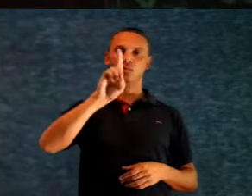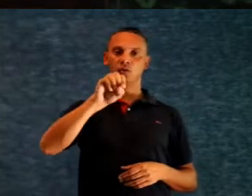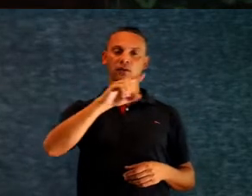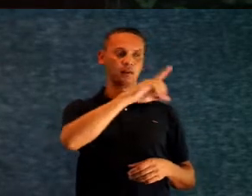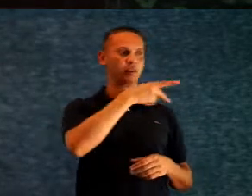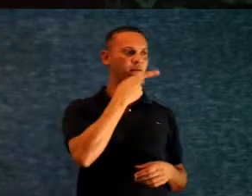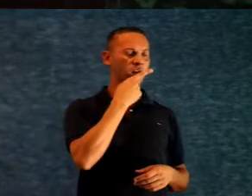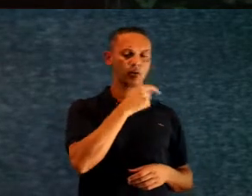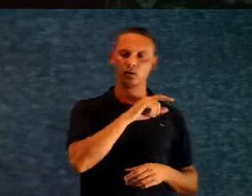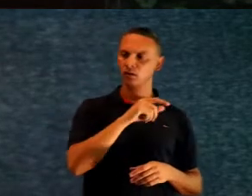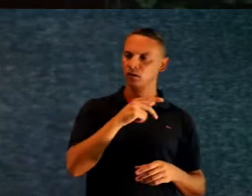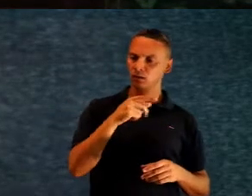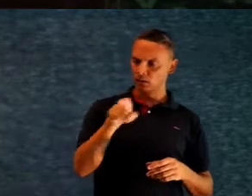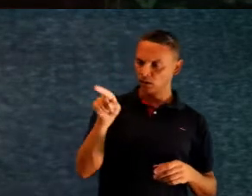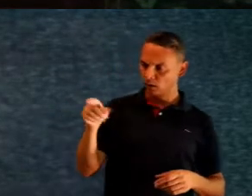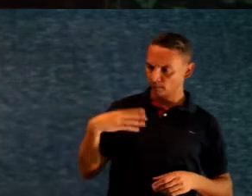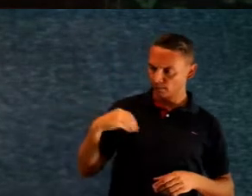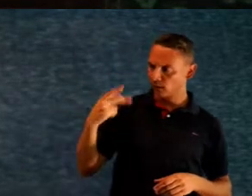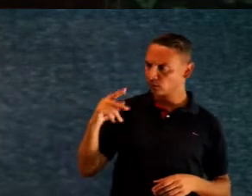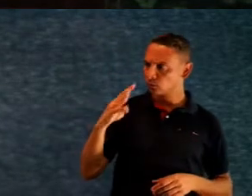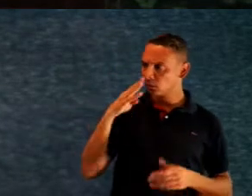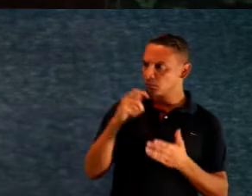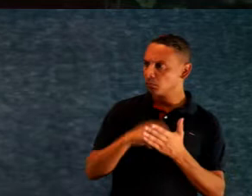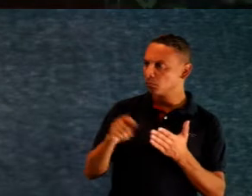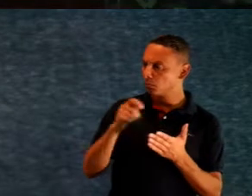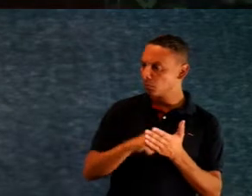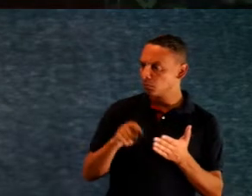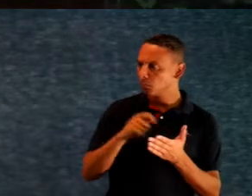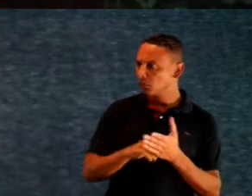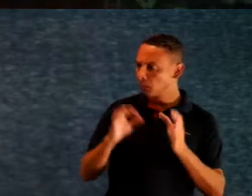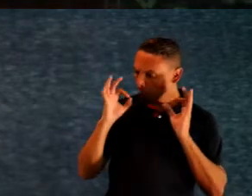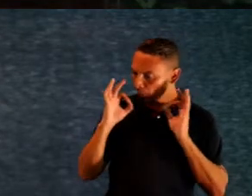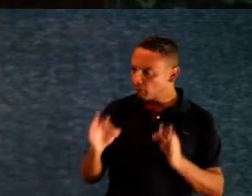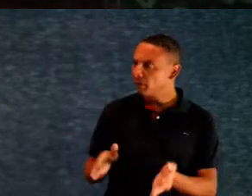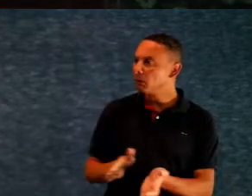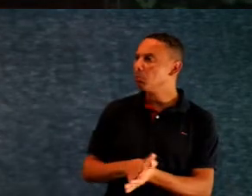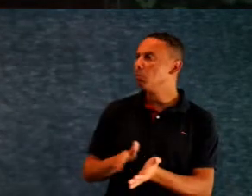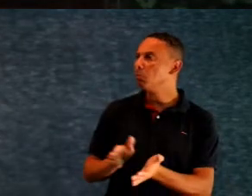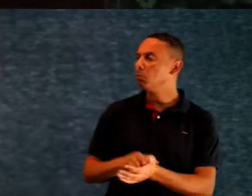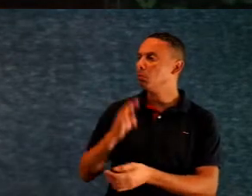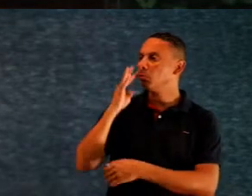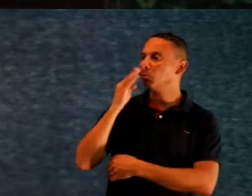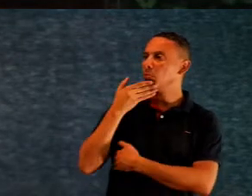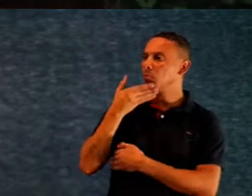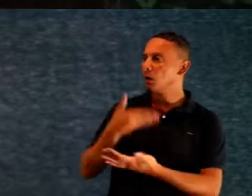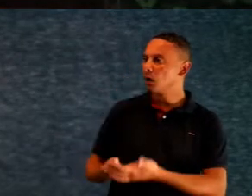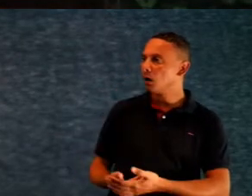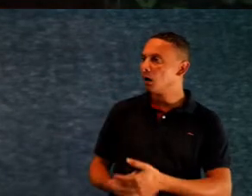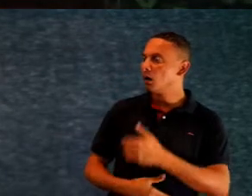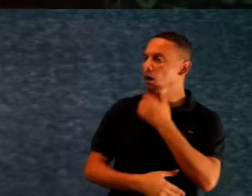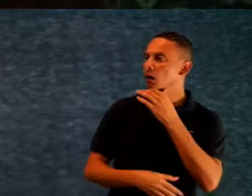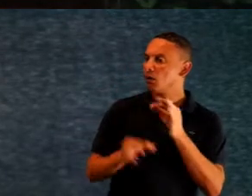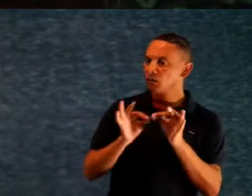Disseram, Carlos, a sua filha, essa menina escreveu uma história que impressiona, né? Não só pela